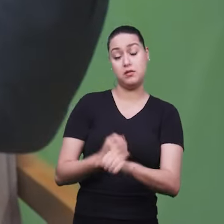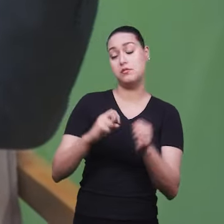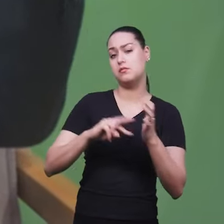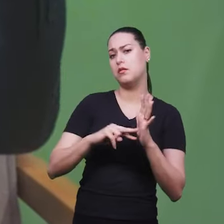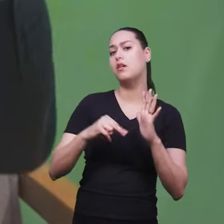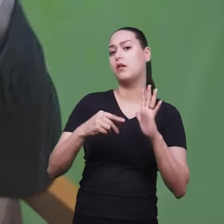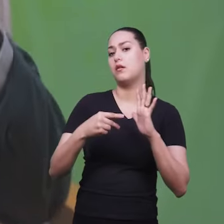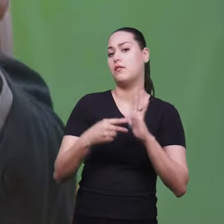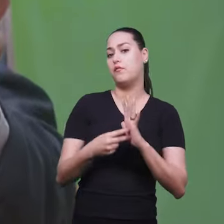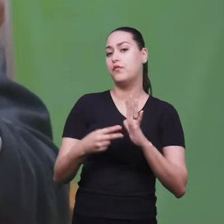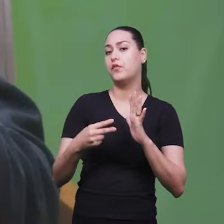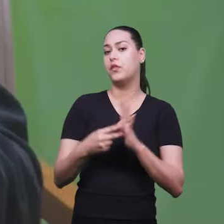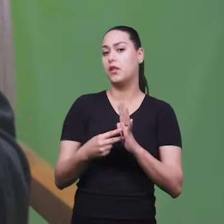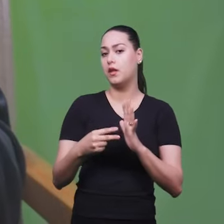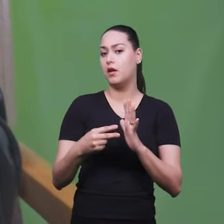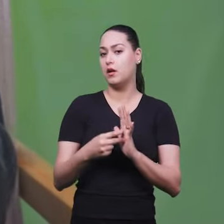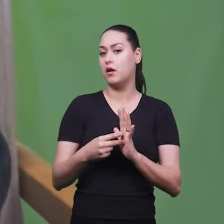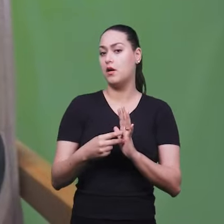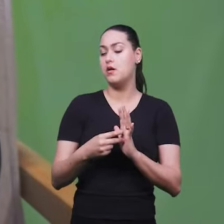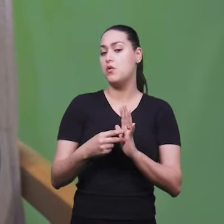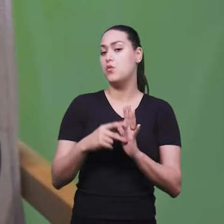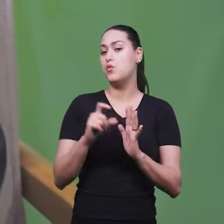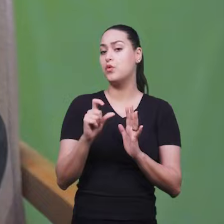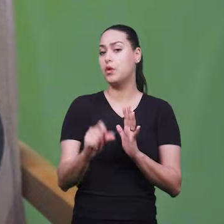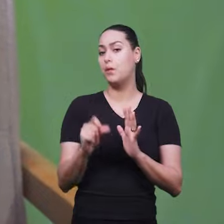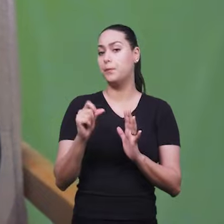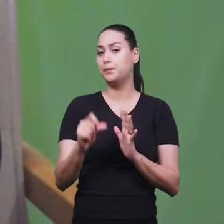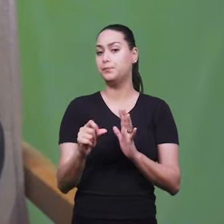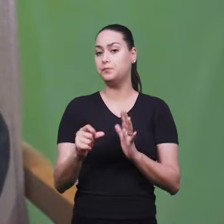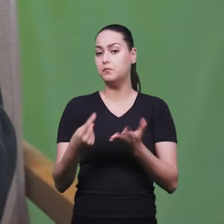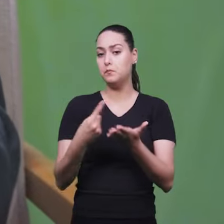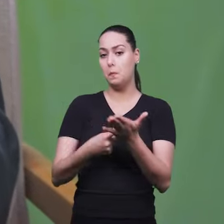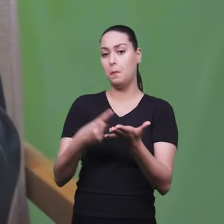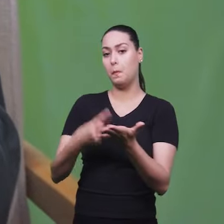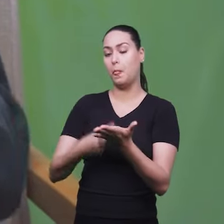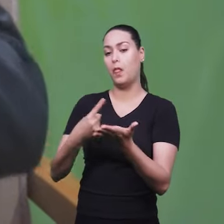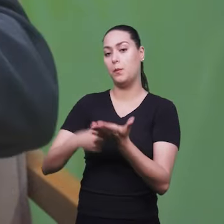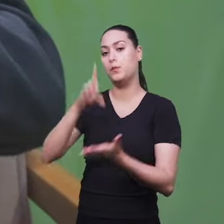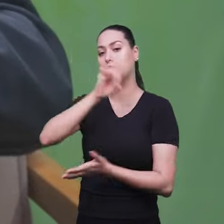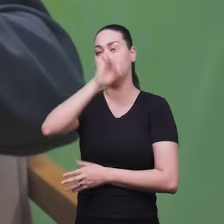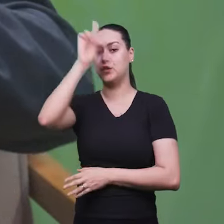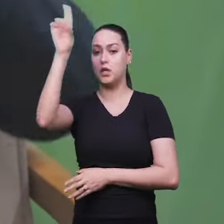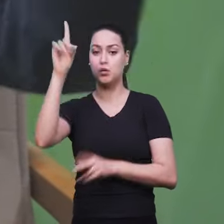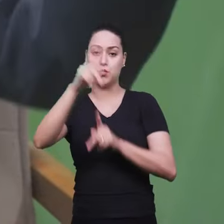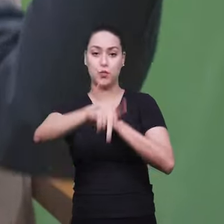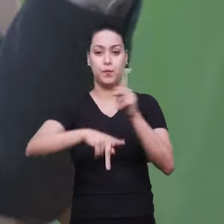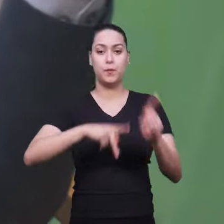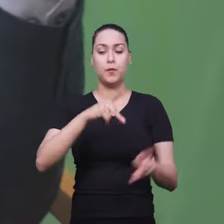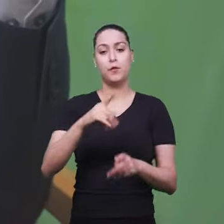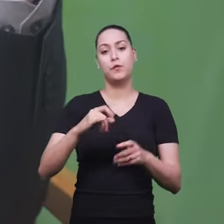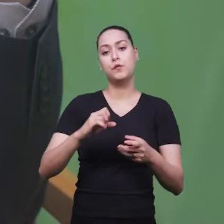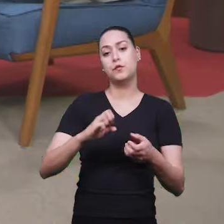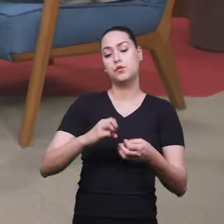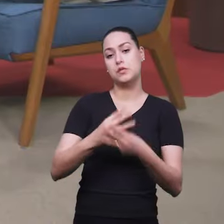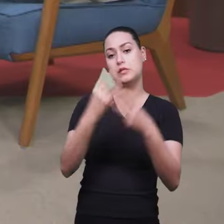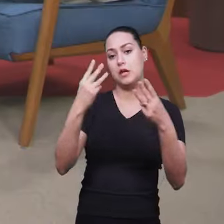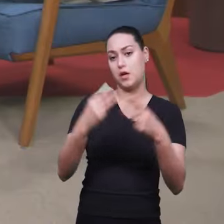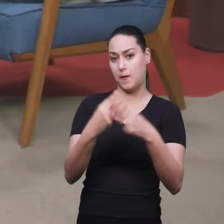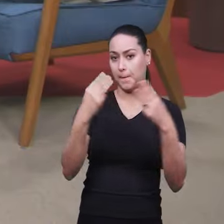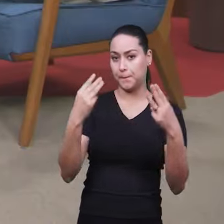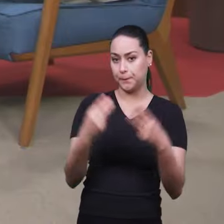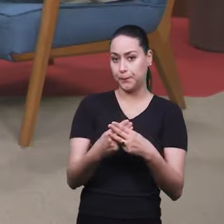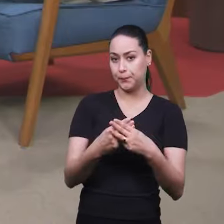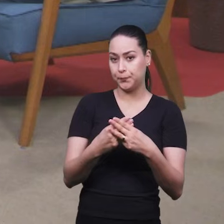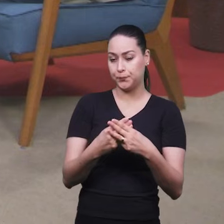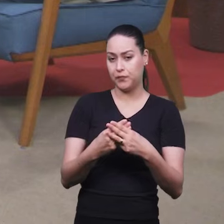é o aspecto profético remetendo ao trato de Deus com o povo de Israel. Não